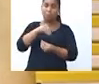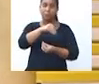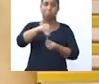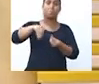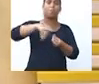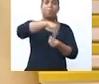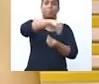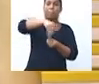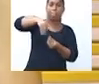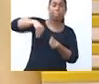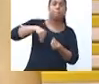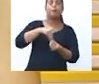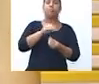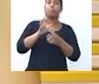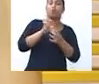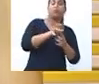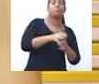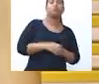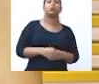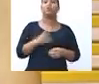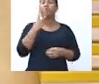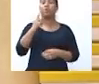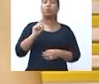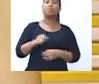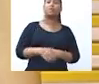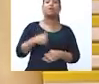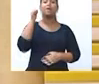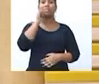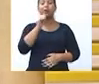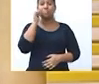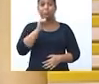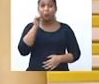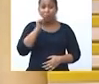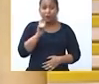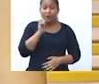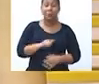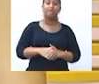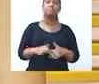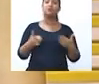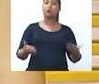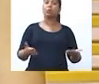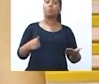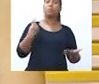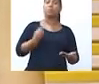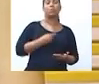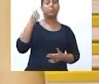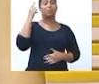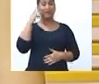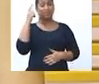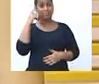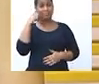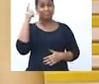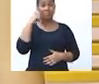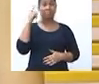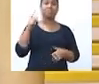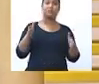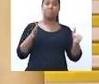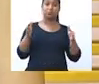né? Que a gente não vai falar de cientista nem. Então, a gente falou das mulheres, né? Então, acho que a gente pensar nesse conceito de